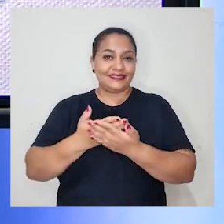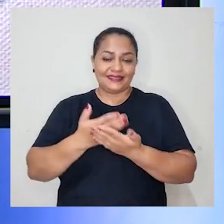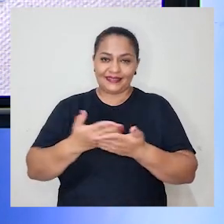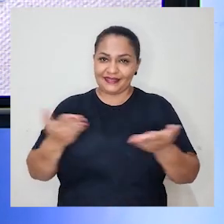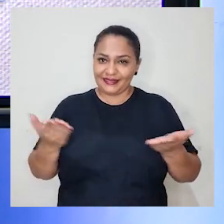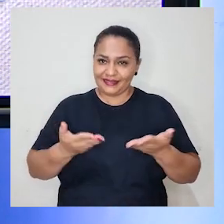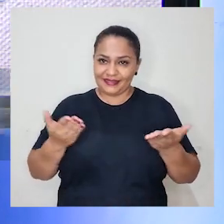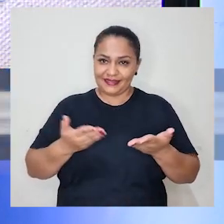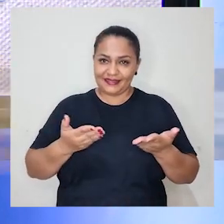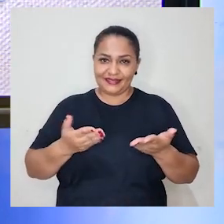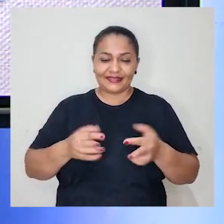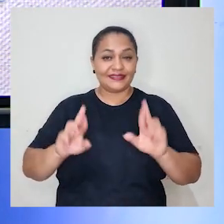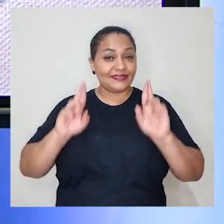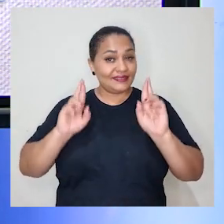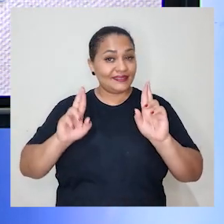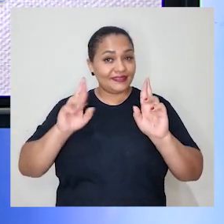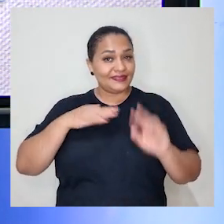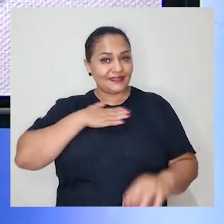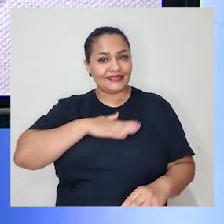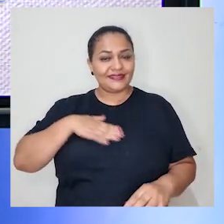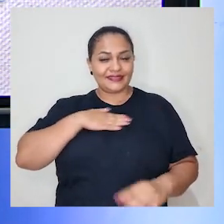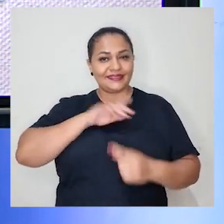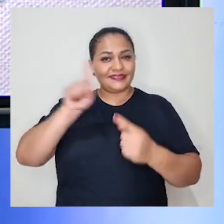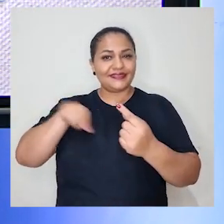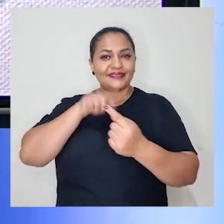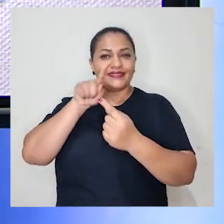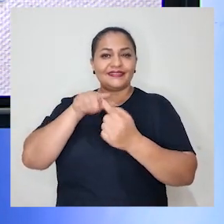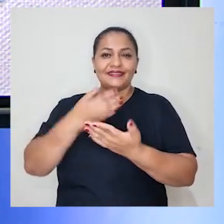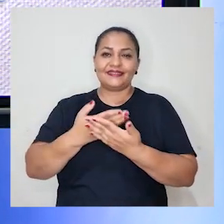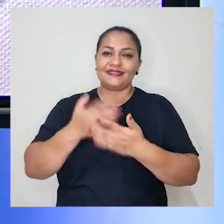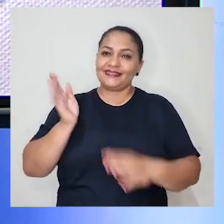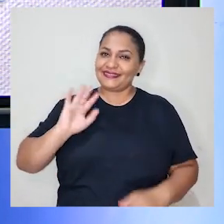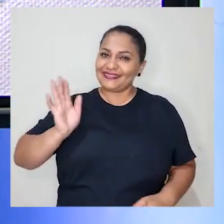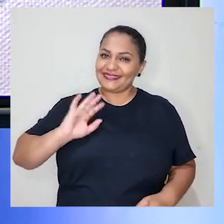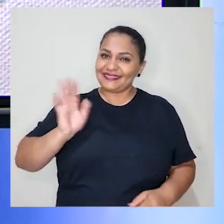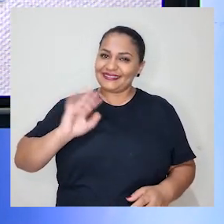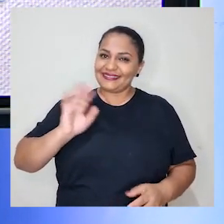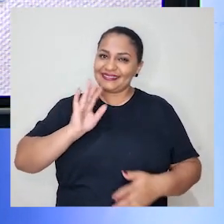essa foi a aula de hoje. Espero que tenham gostado e até a próxima, pessoal.